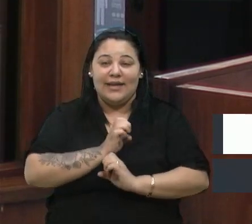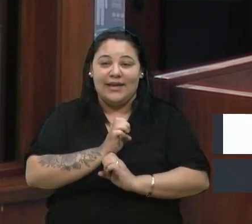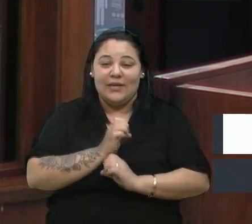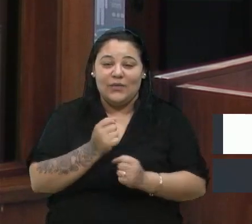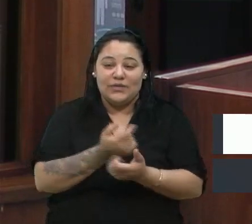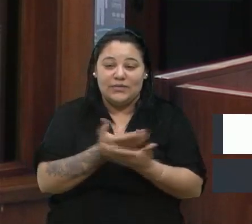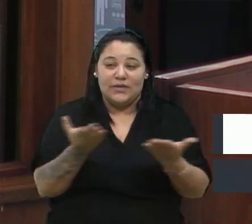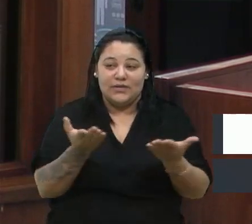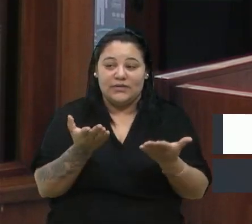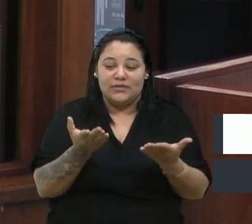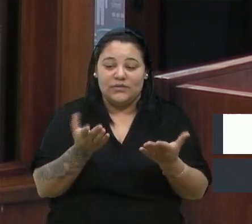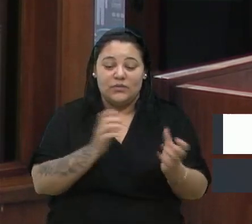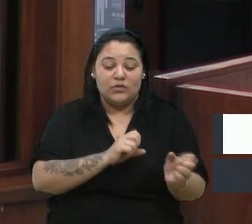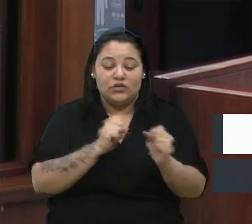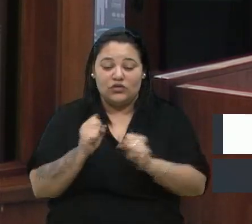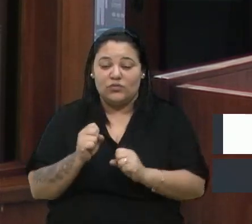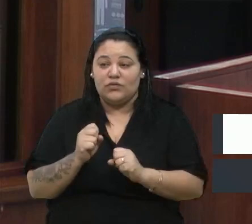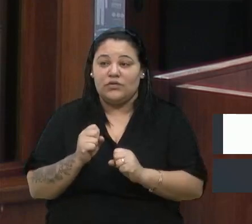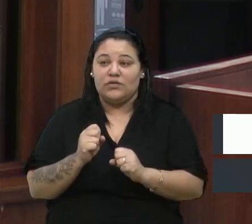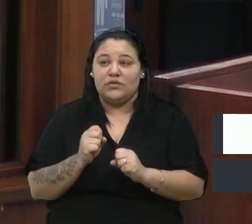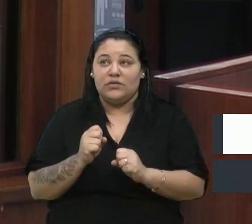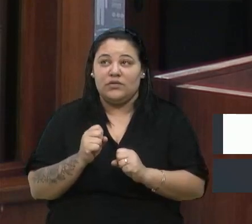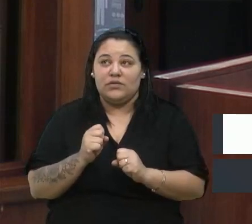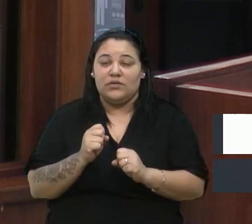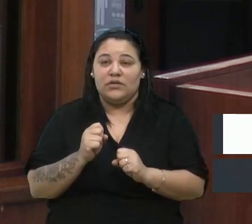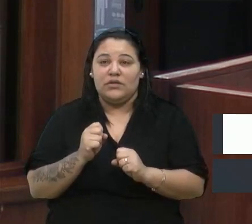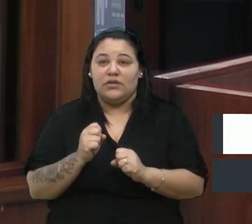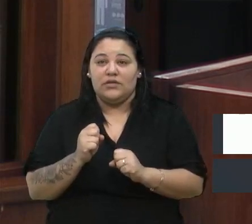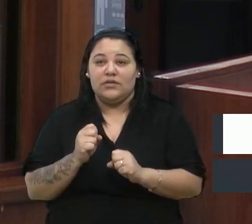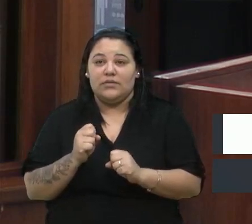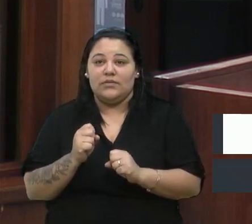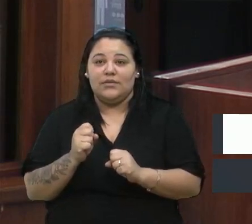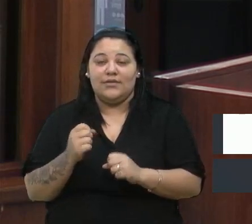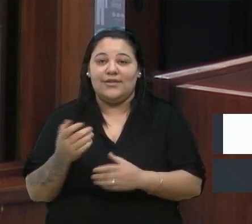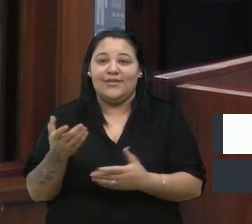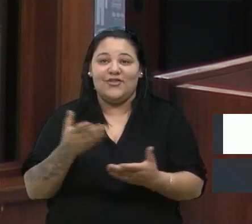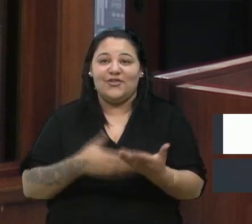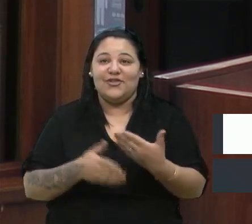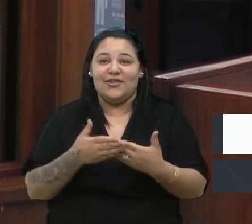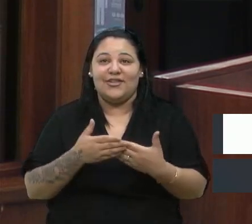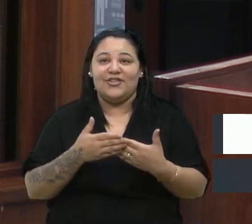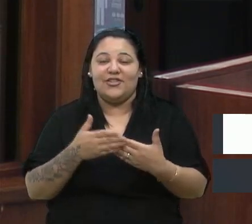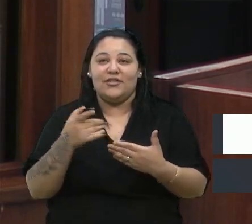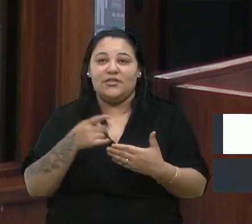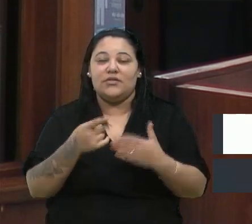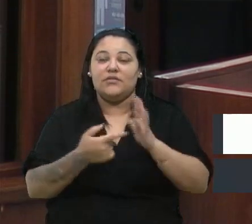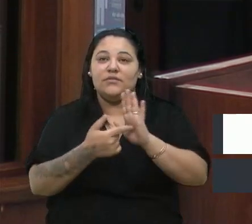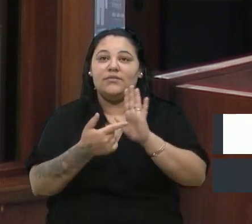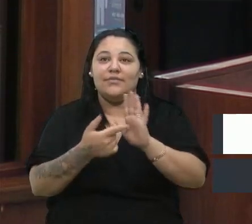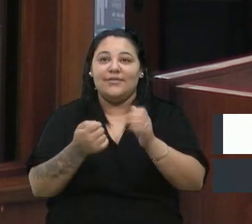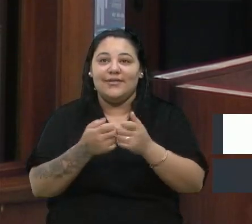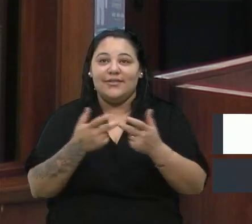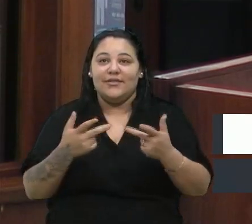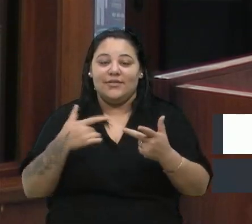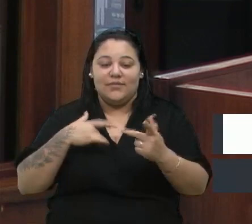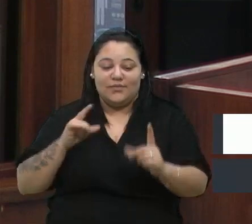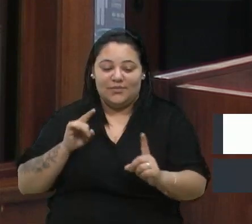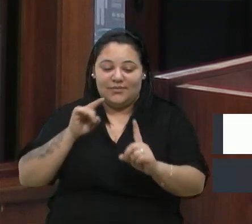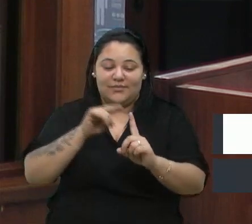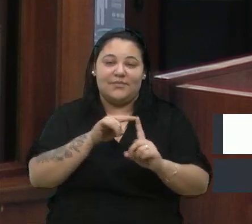poder trazer aquilo que a gente tem recebido. Então, a intenção, o intuito desse